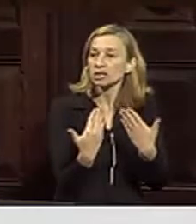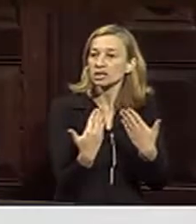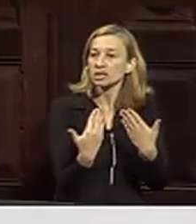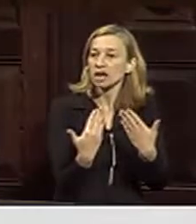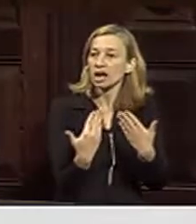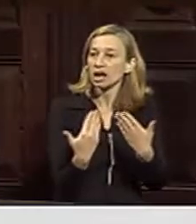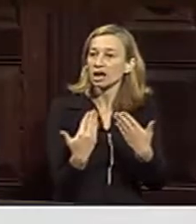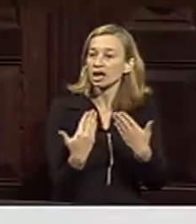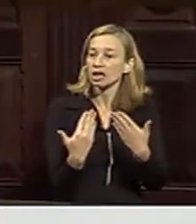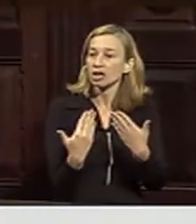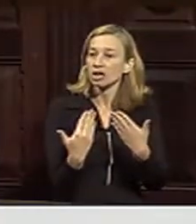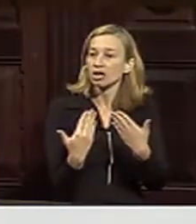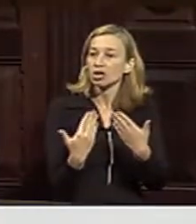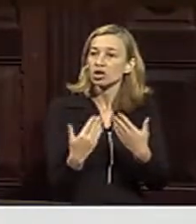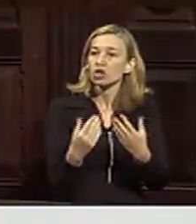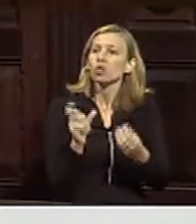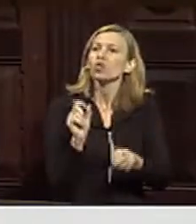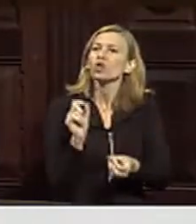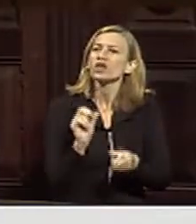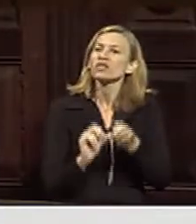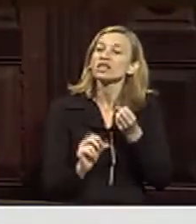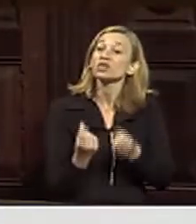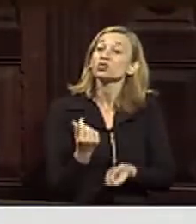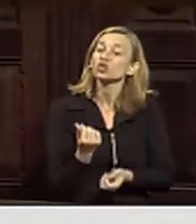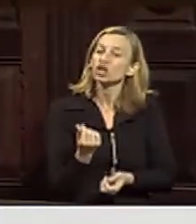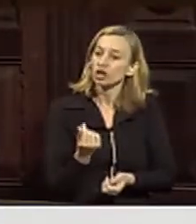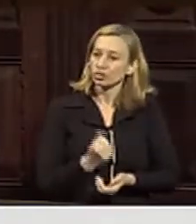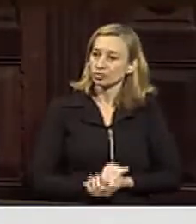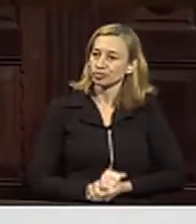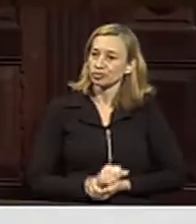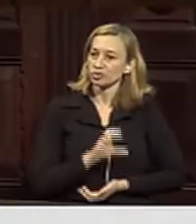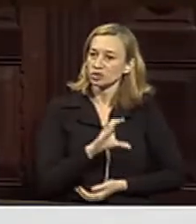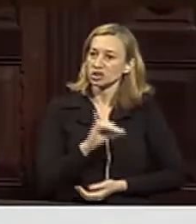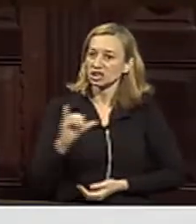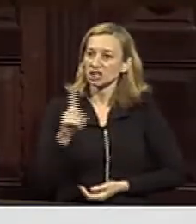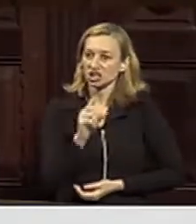transparente a aplicação dos recursos da verba CID. Muito obrigado, senhor presidente.